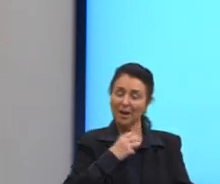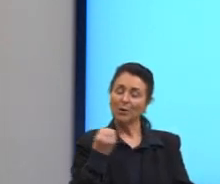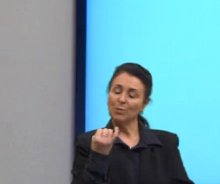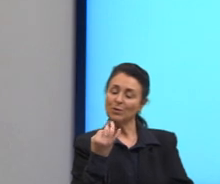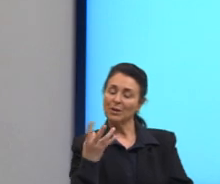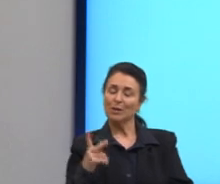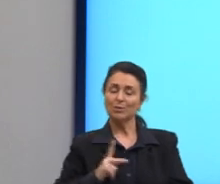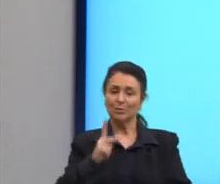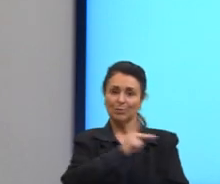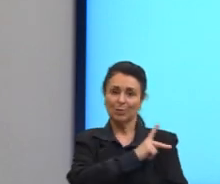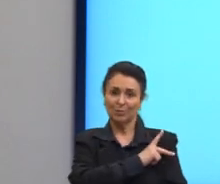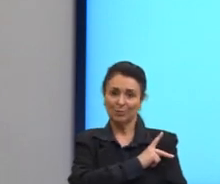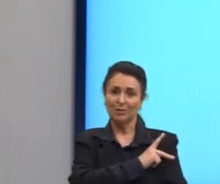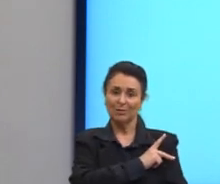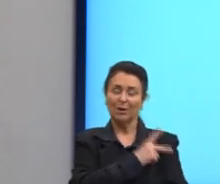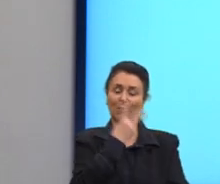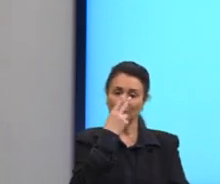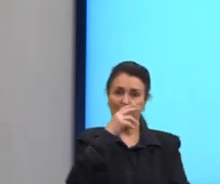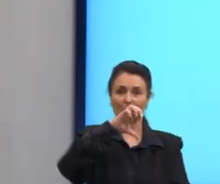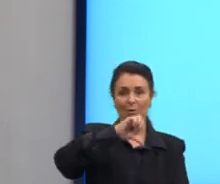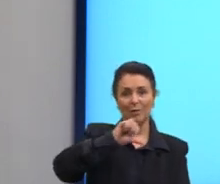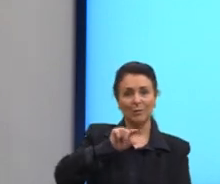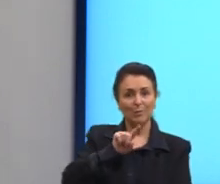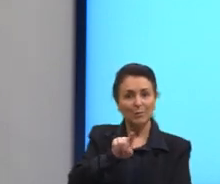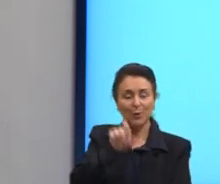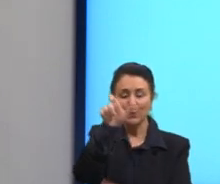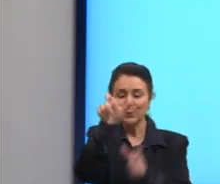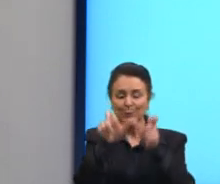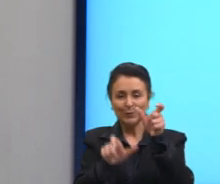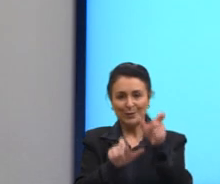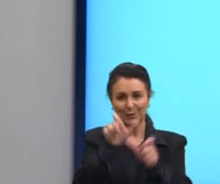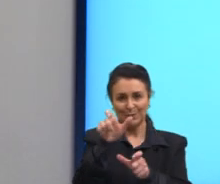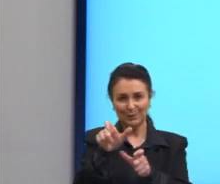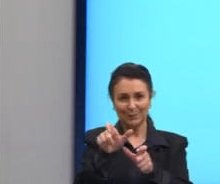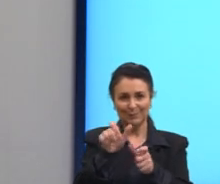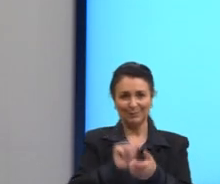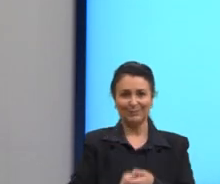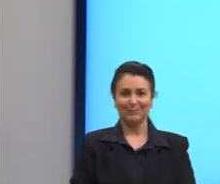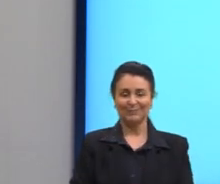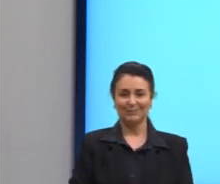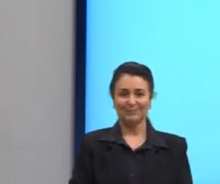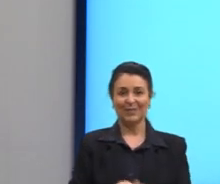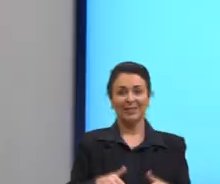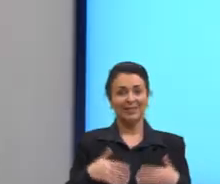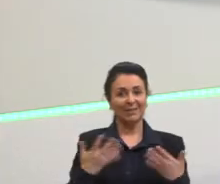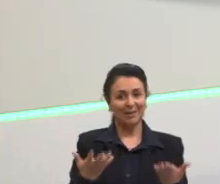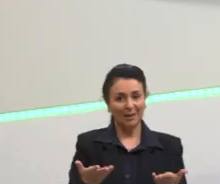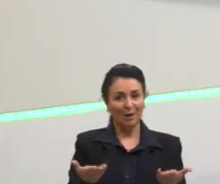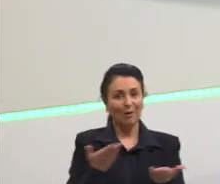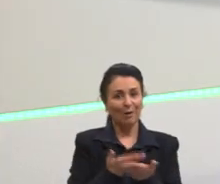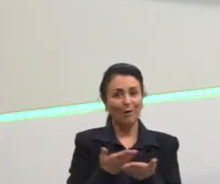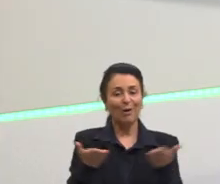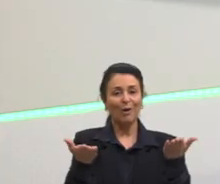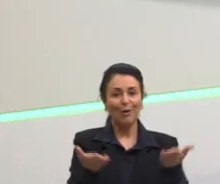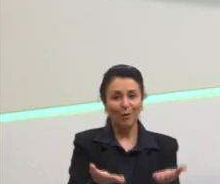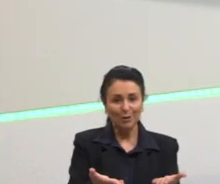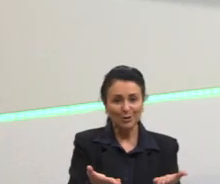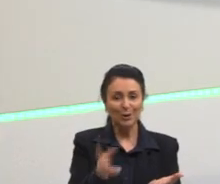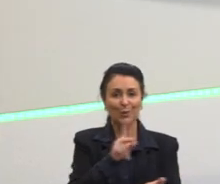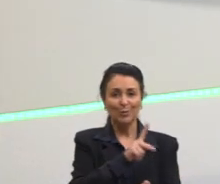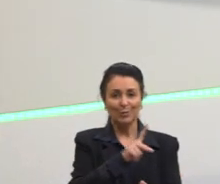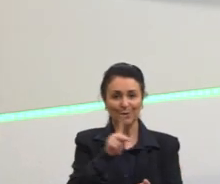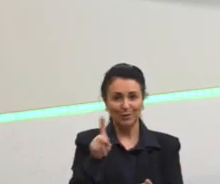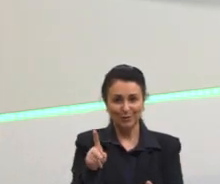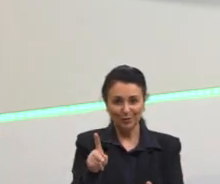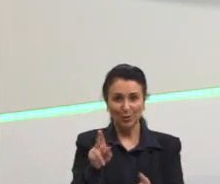quantidade de população de 9 mil habitantes ok ok bom então essa foi a aula de hoje sou professor e